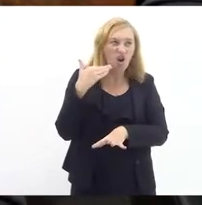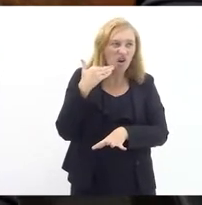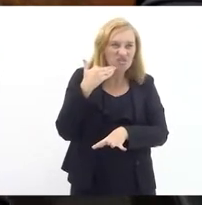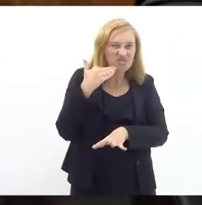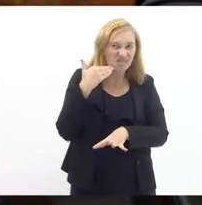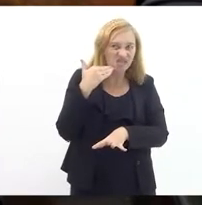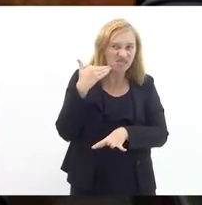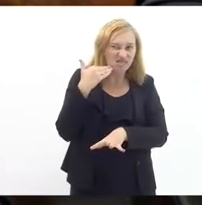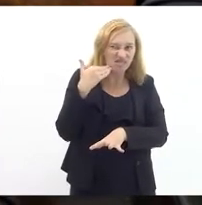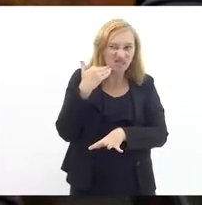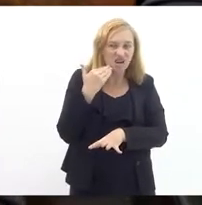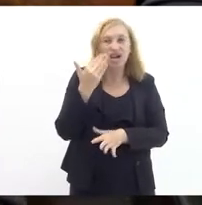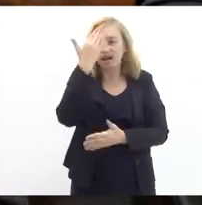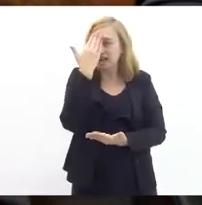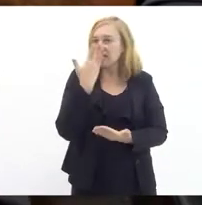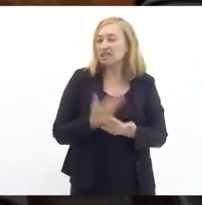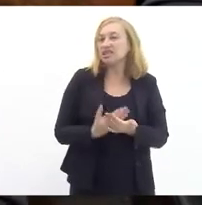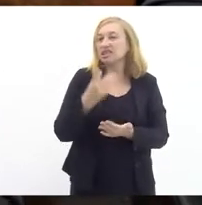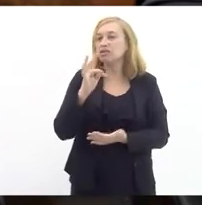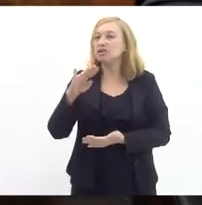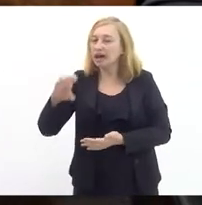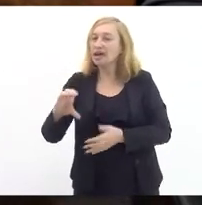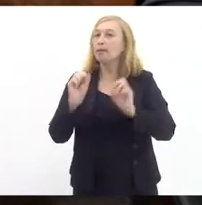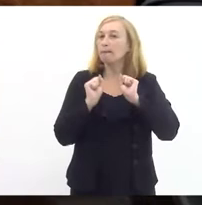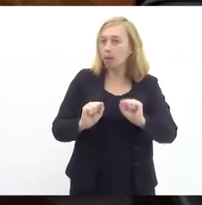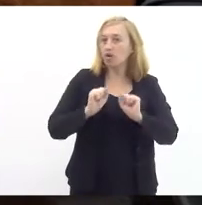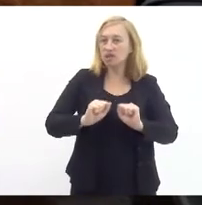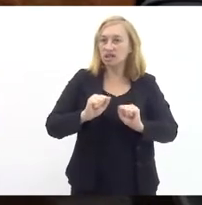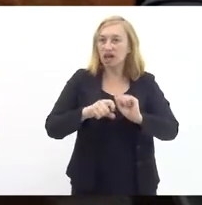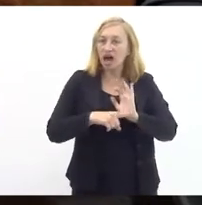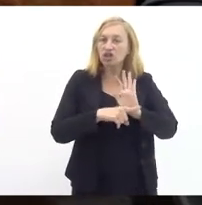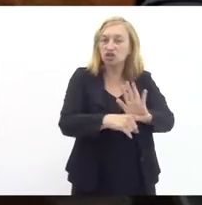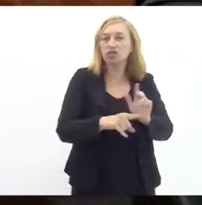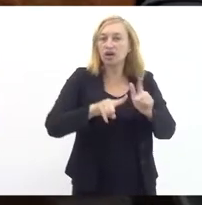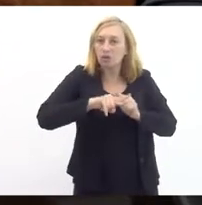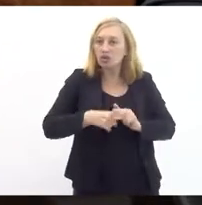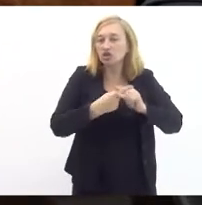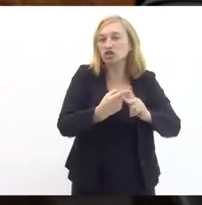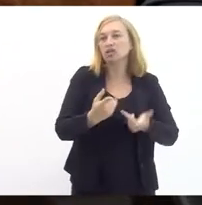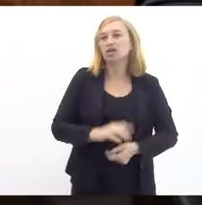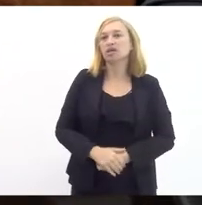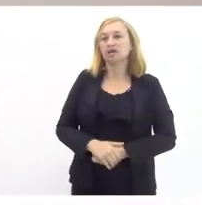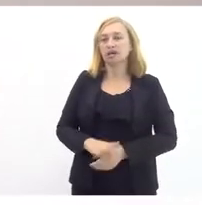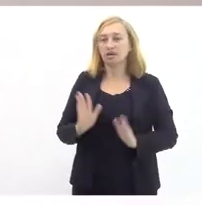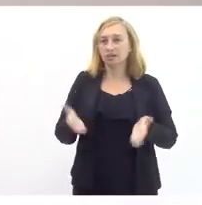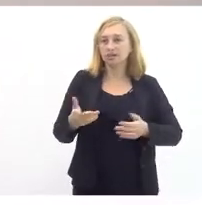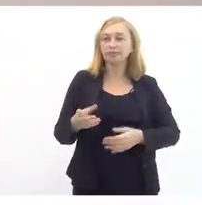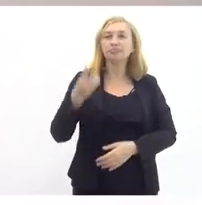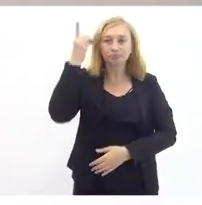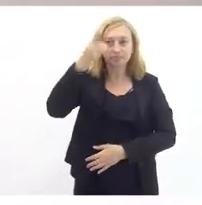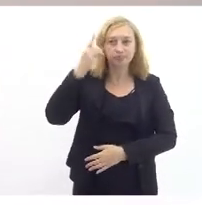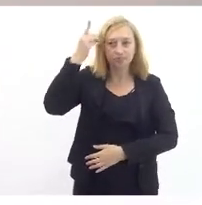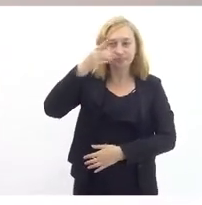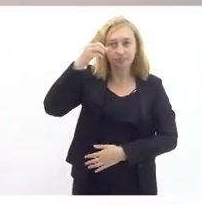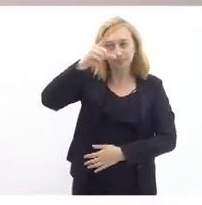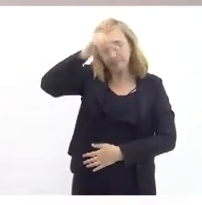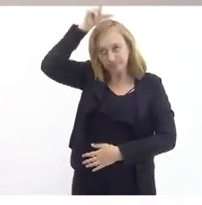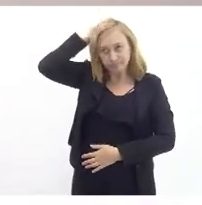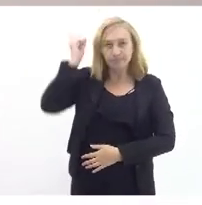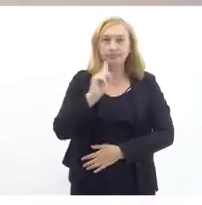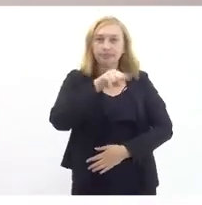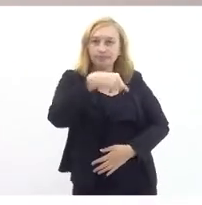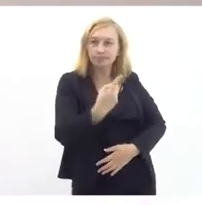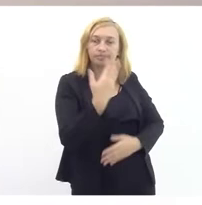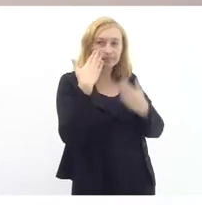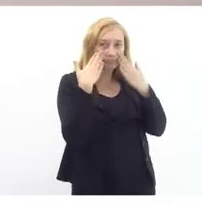são deficiências que a gente acredita que o TAC possa vir a corrigir. Então, eu vou passar a palavra para o deputado Luiz Paulo, porque depois eu vou